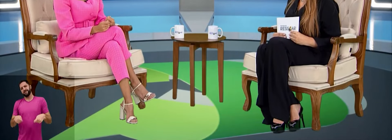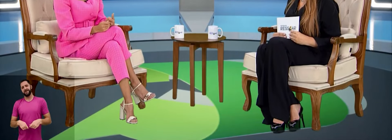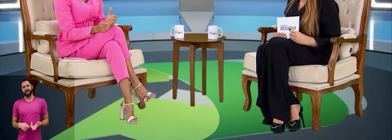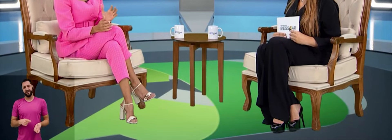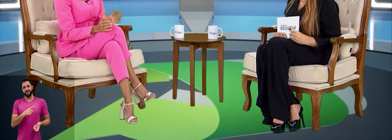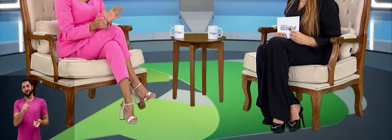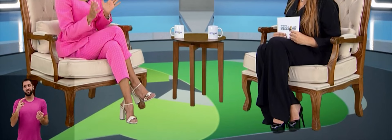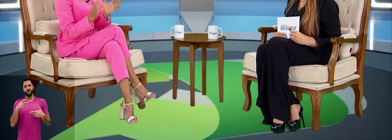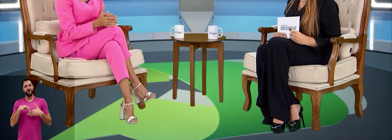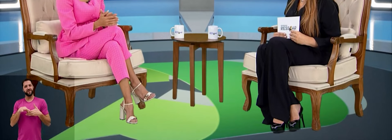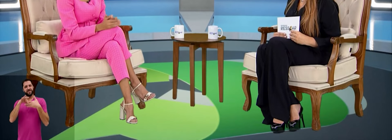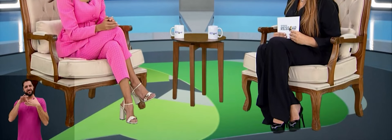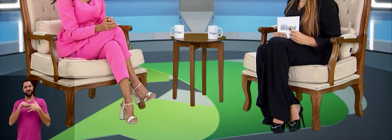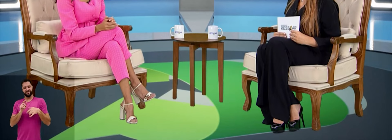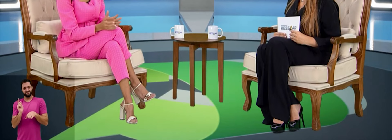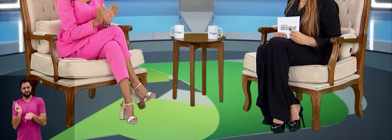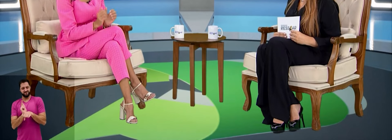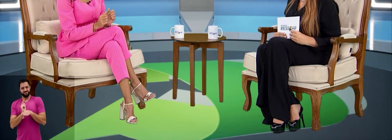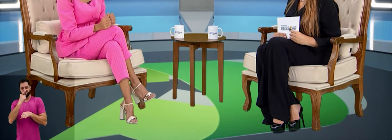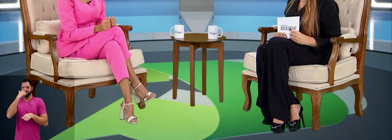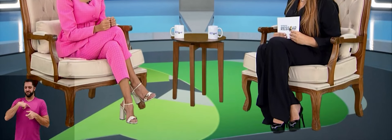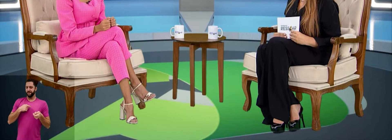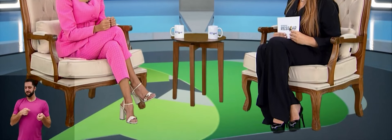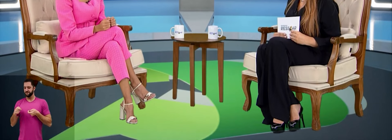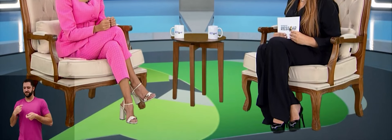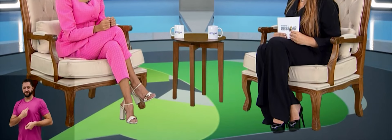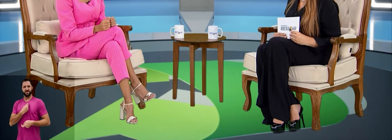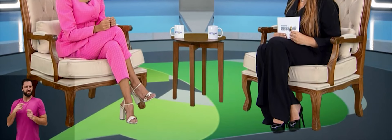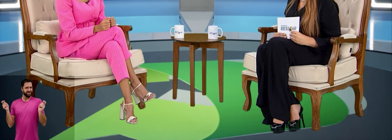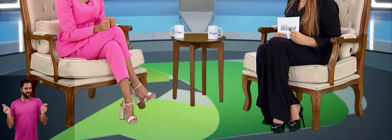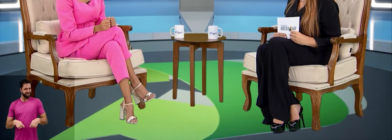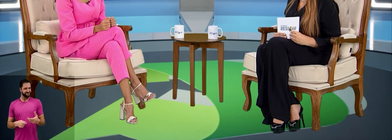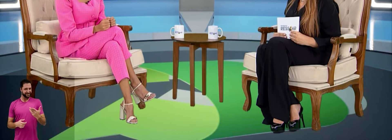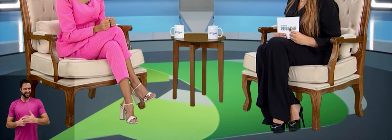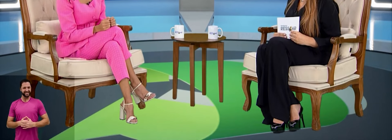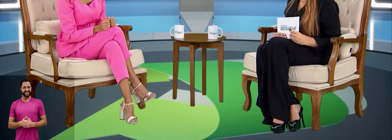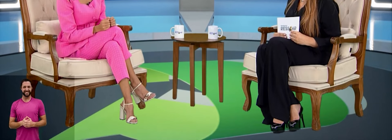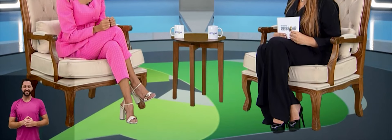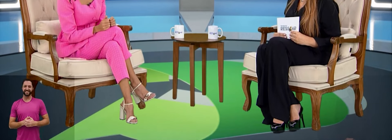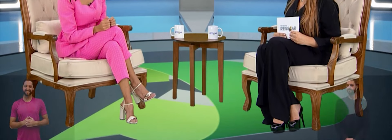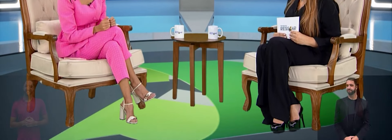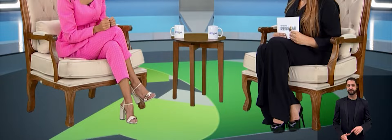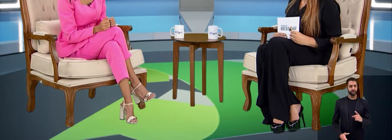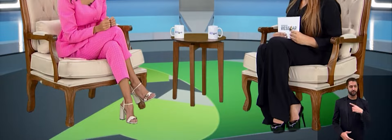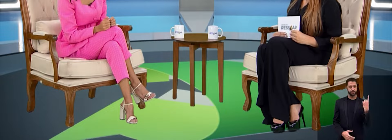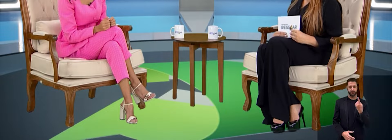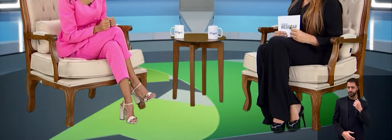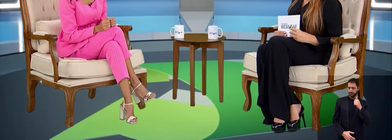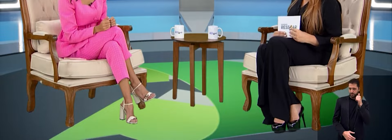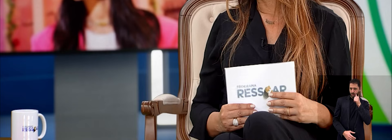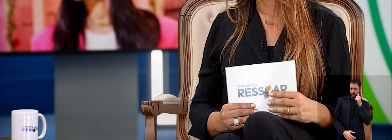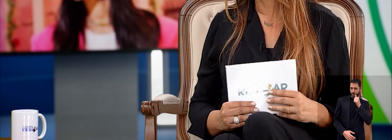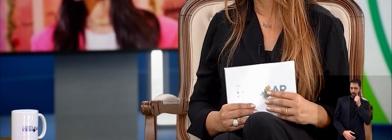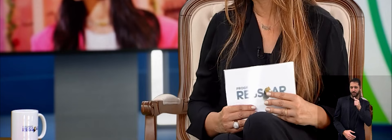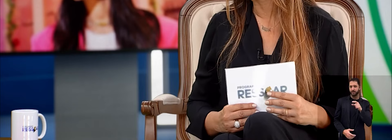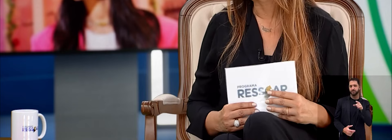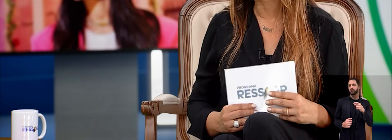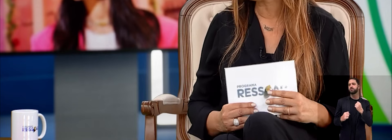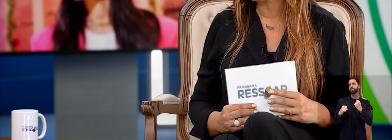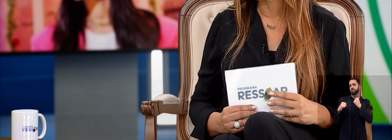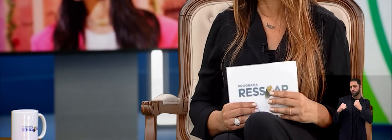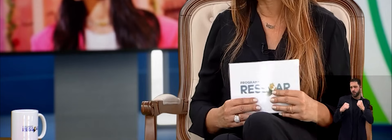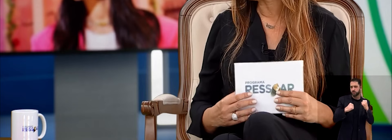E que elas são grandes governantes também, não só das suas vidas, mas elas podem ajudar milhares de pessoas. E nós mulheres, a